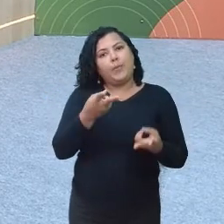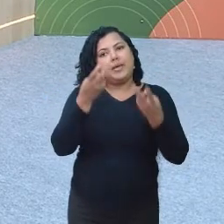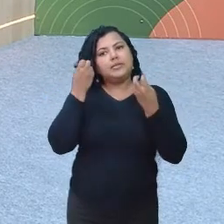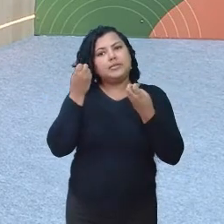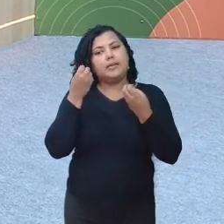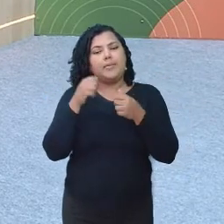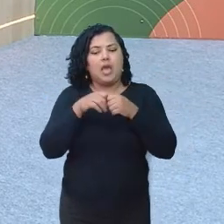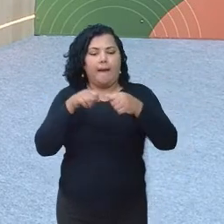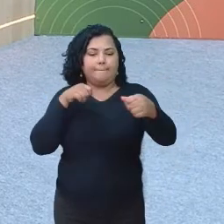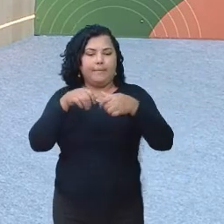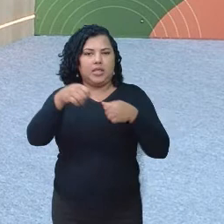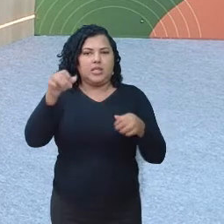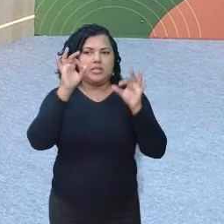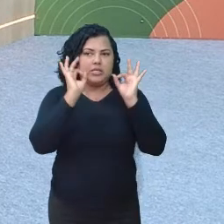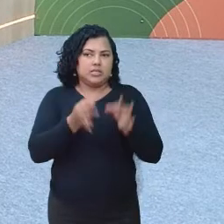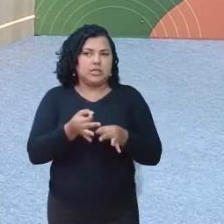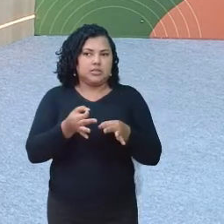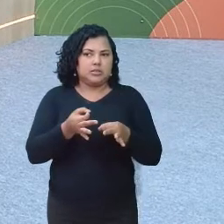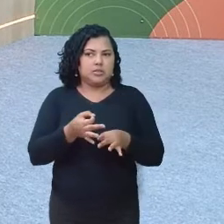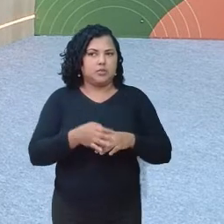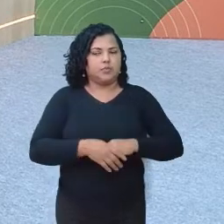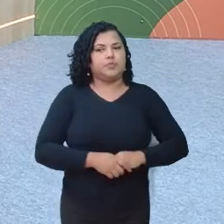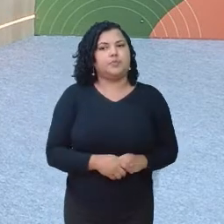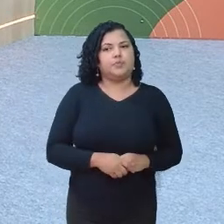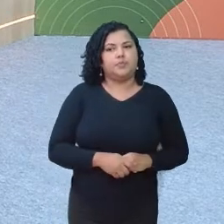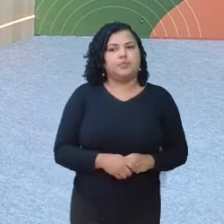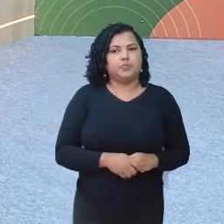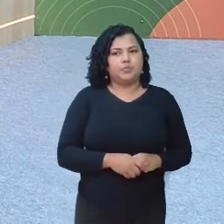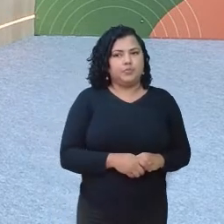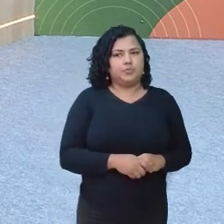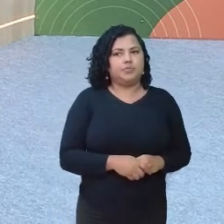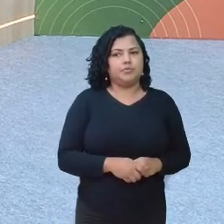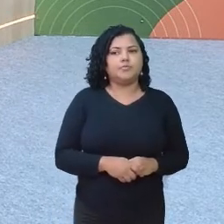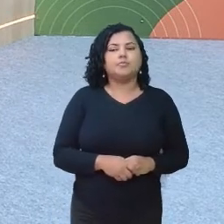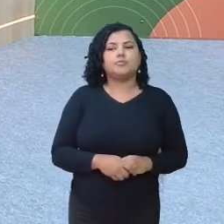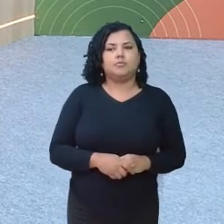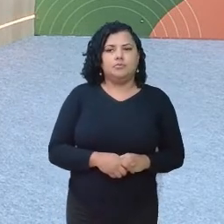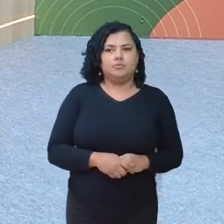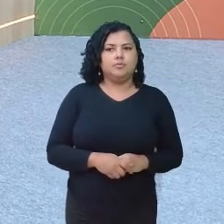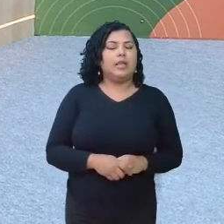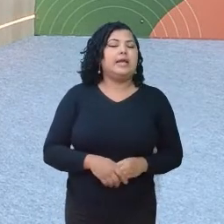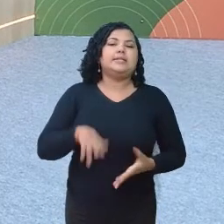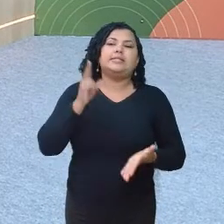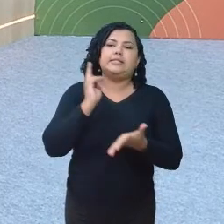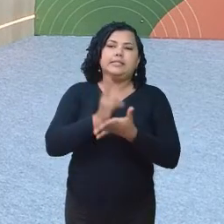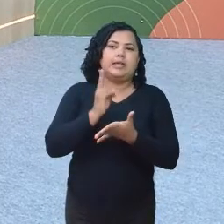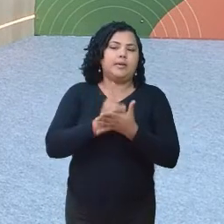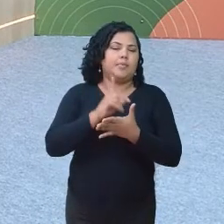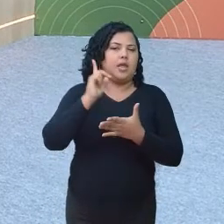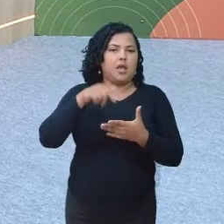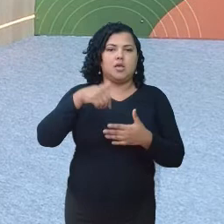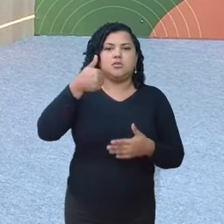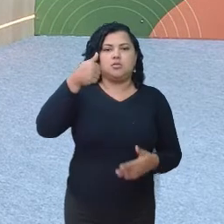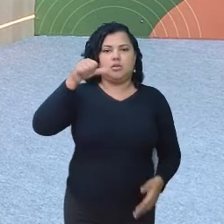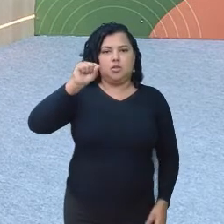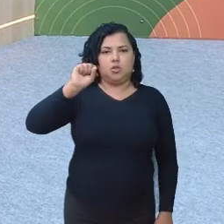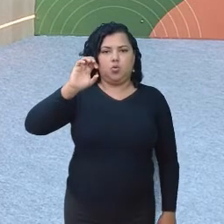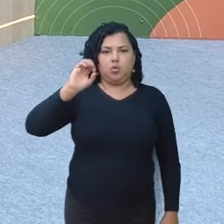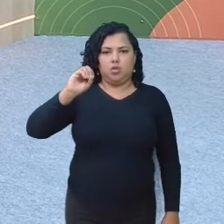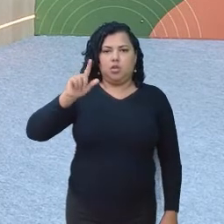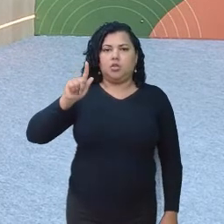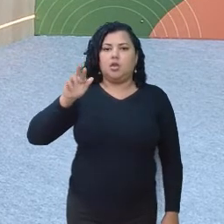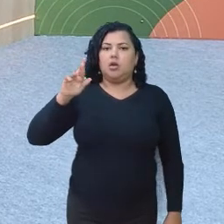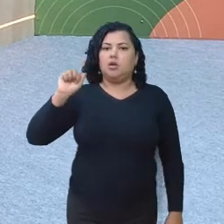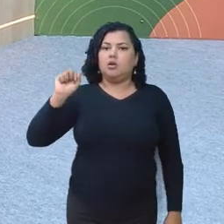mas independente disso, você vai observar que essas 3 medidas sempre somarão 180 graus, tá